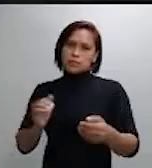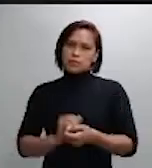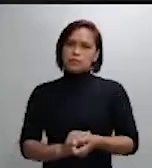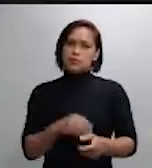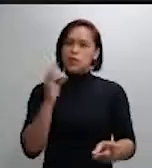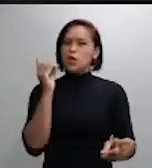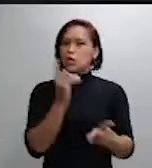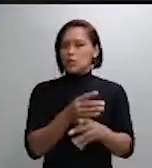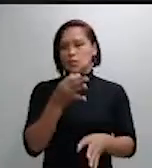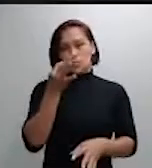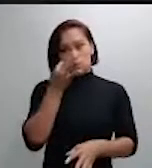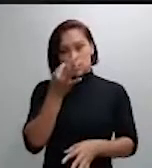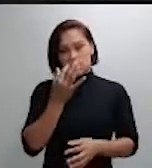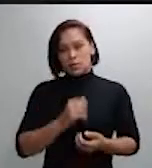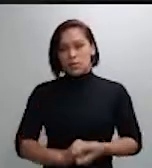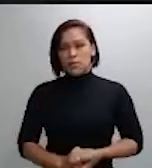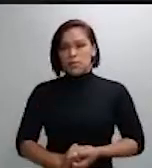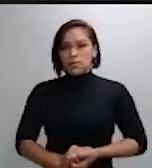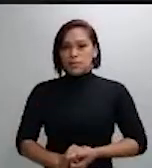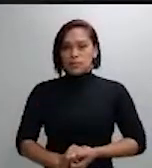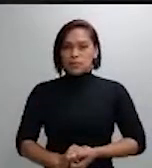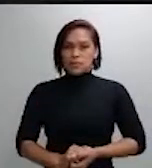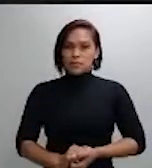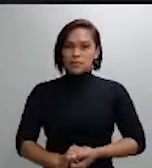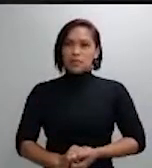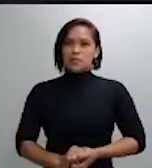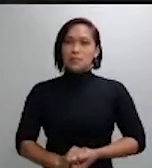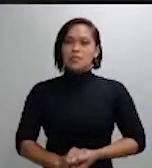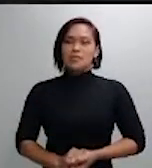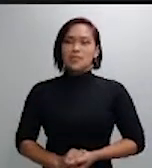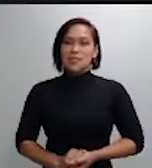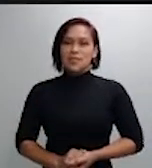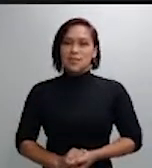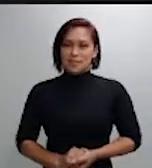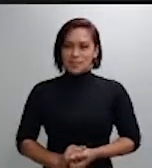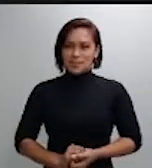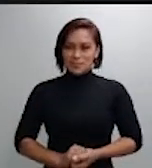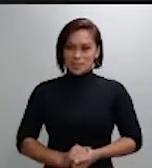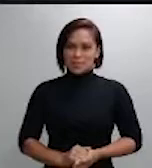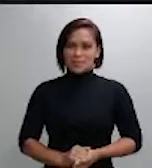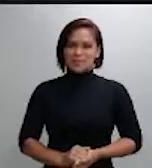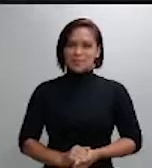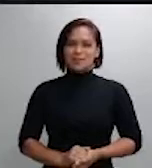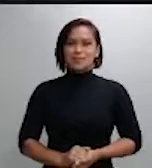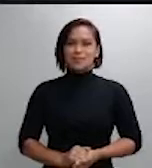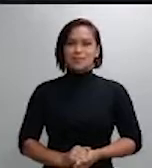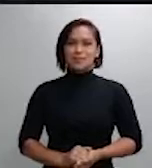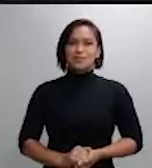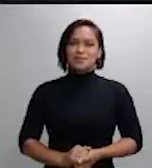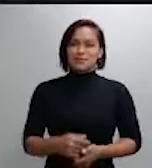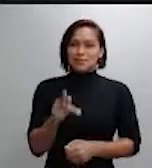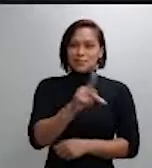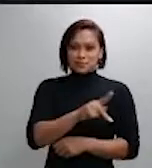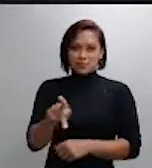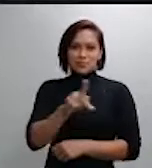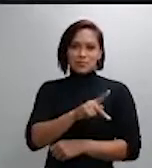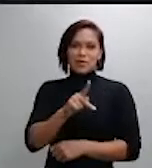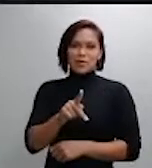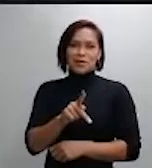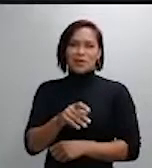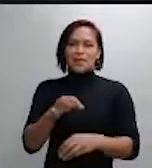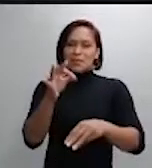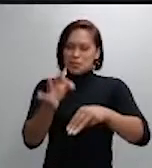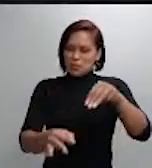que faço por via virtual. Mas, Excelência, ministro Herman Benjamin,